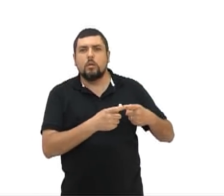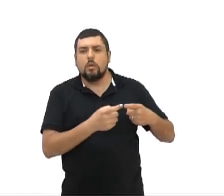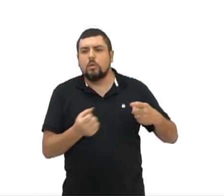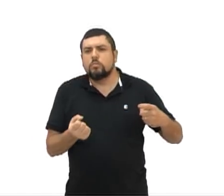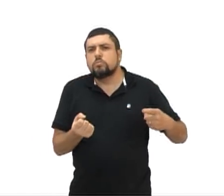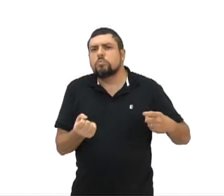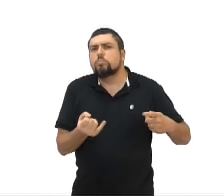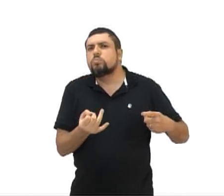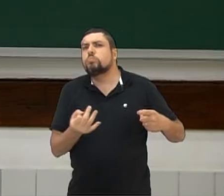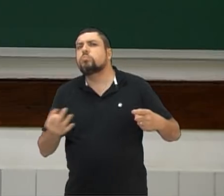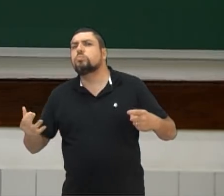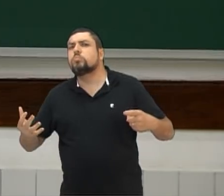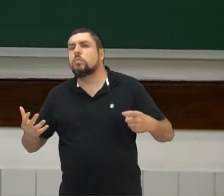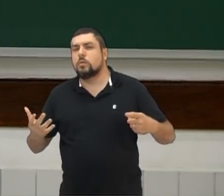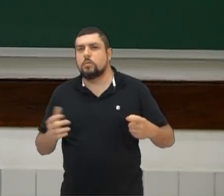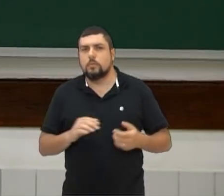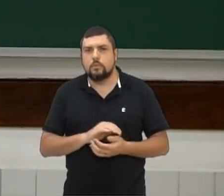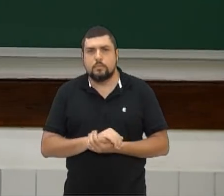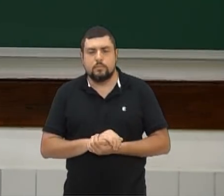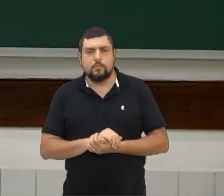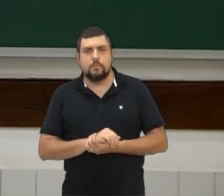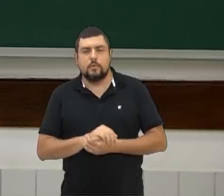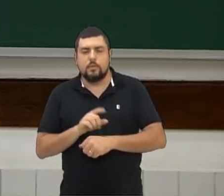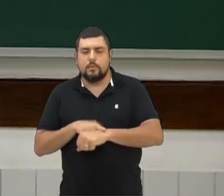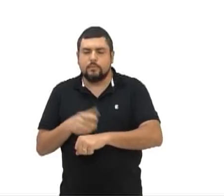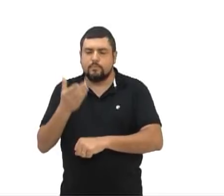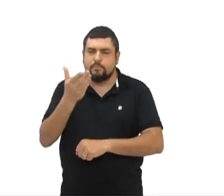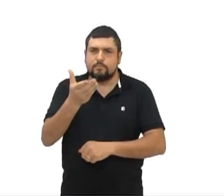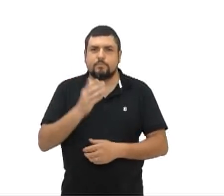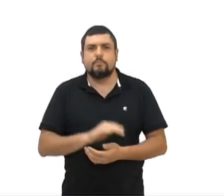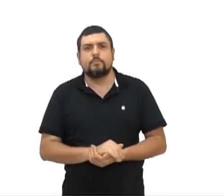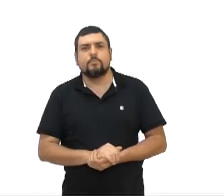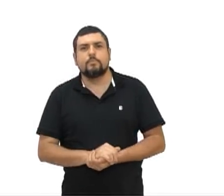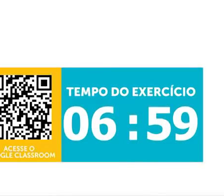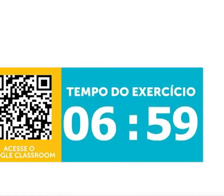essa cidade? Um tempinho para vocês identificarem.